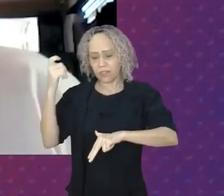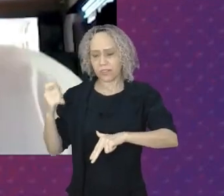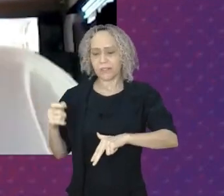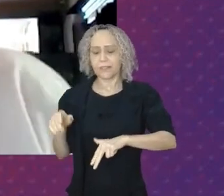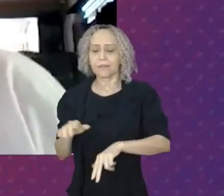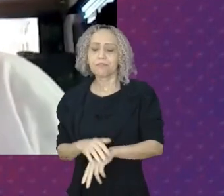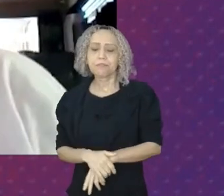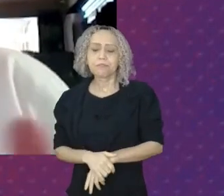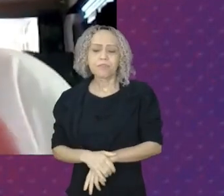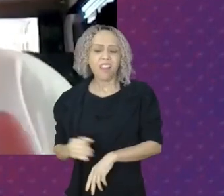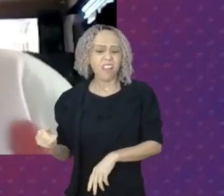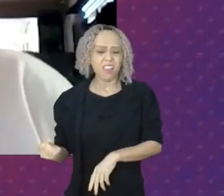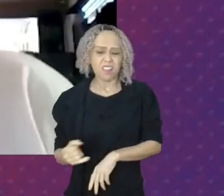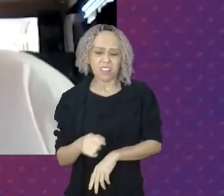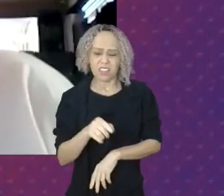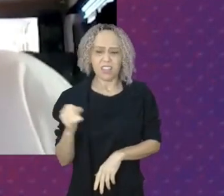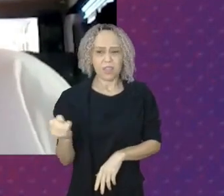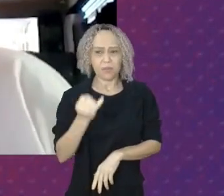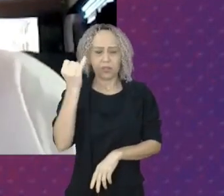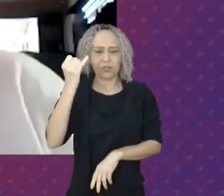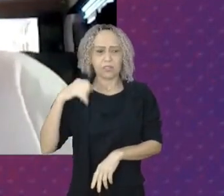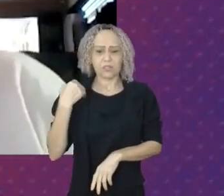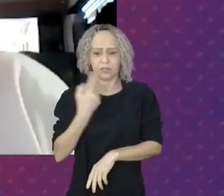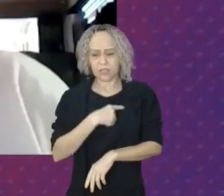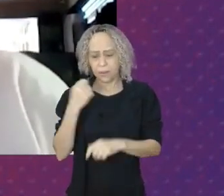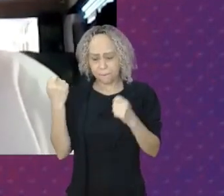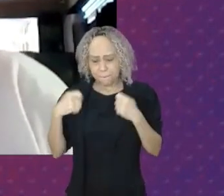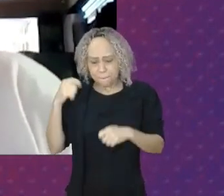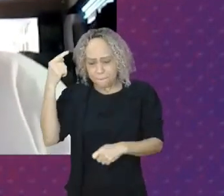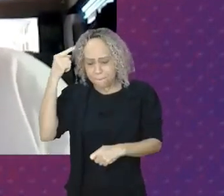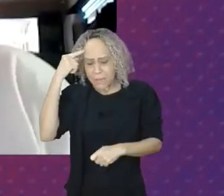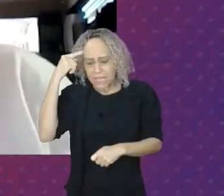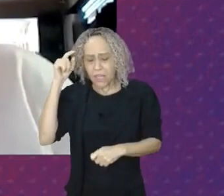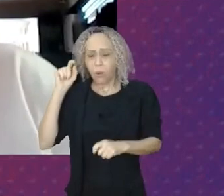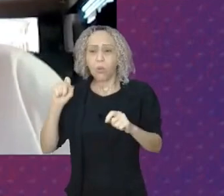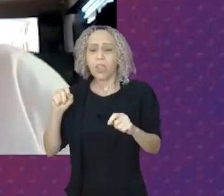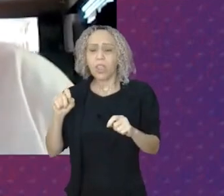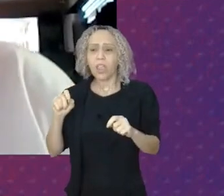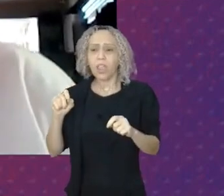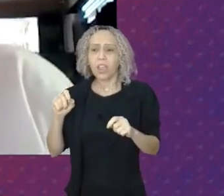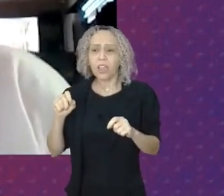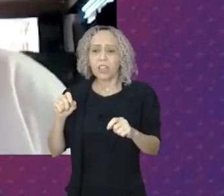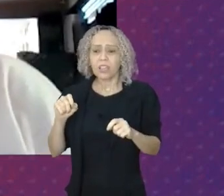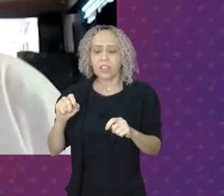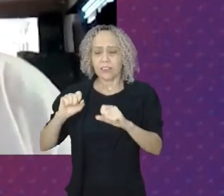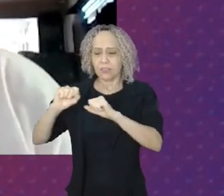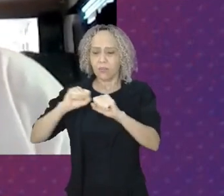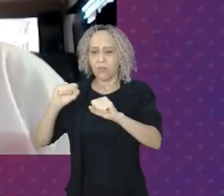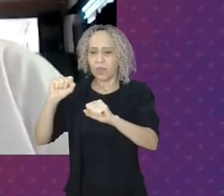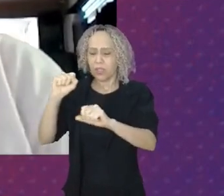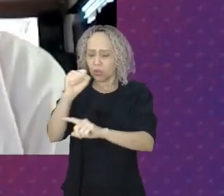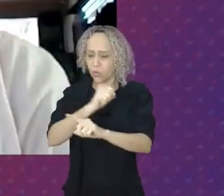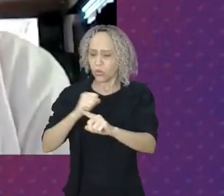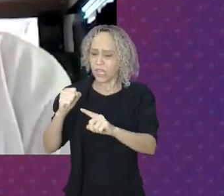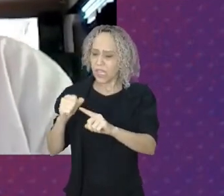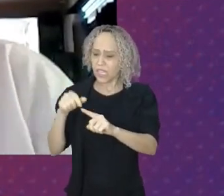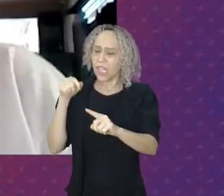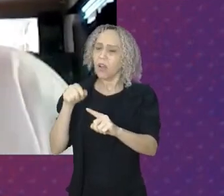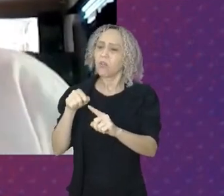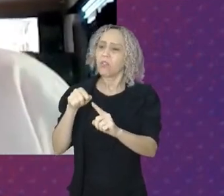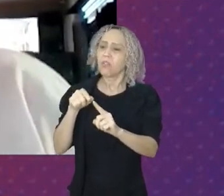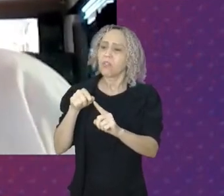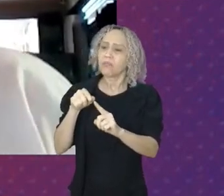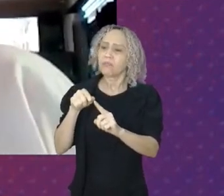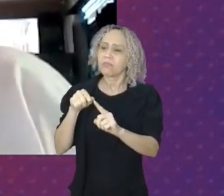que pensar com esse viés que o movimento social está trazendo, né?